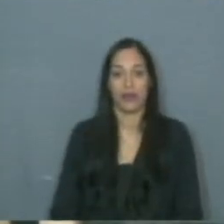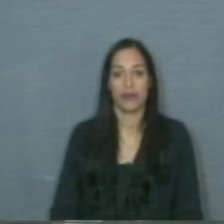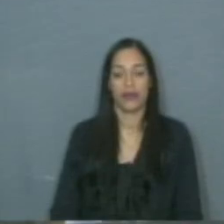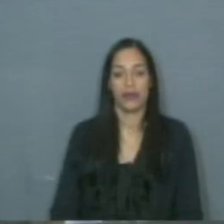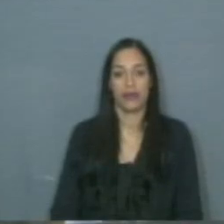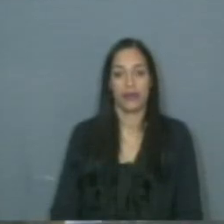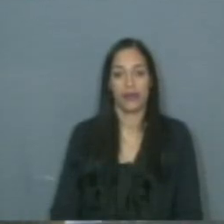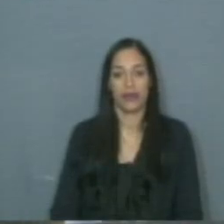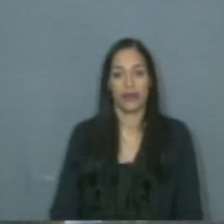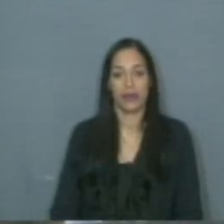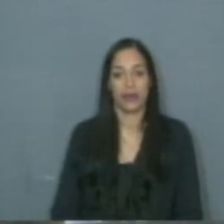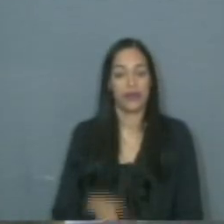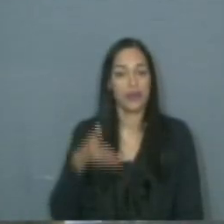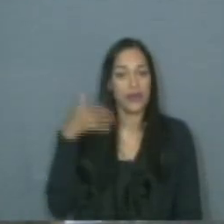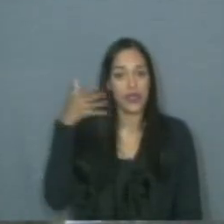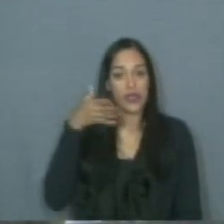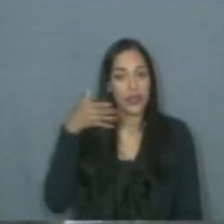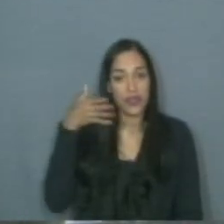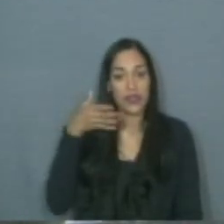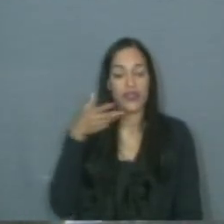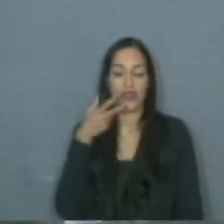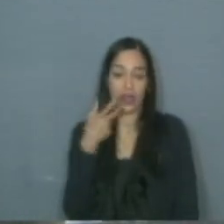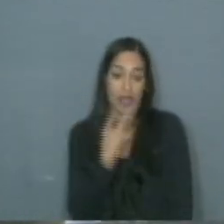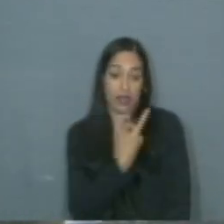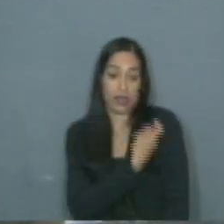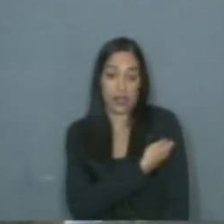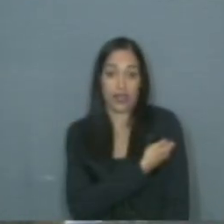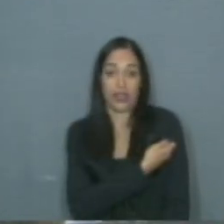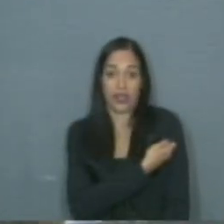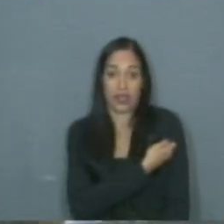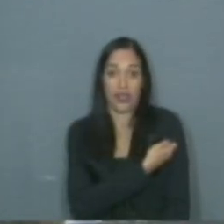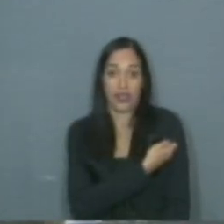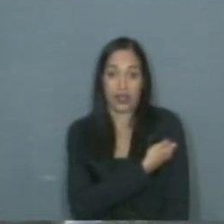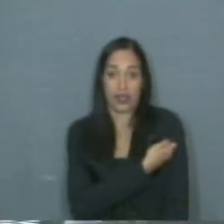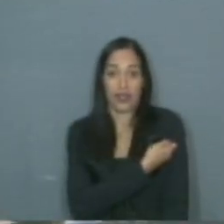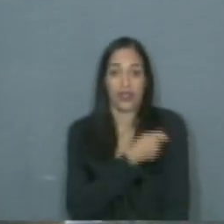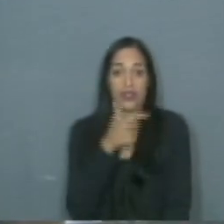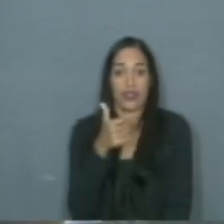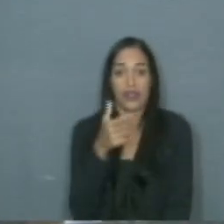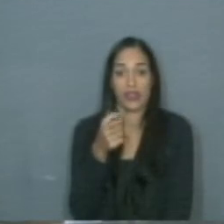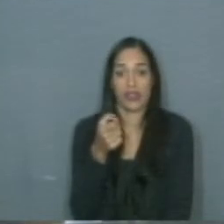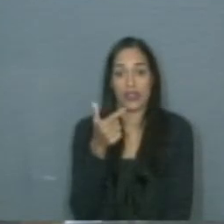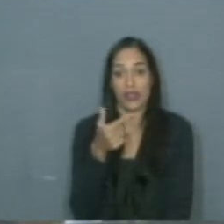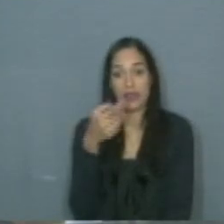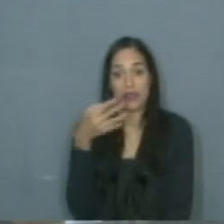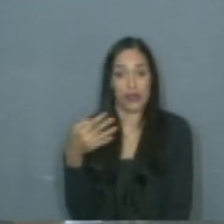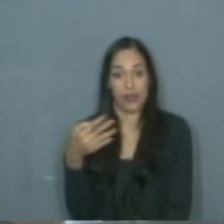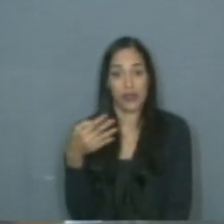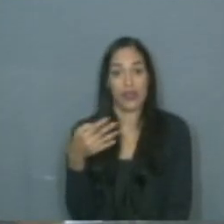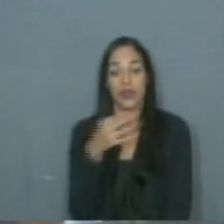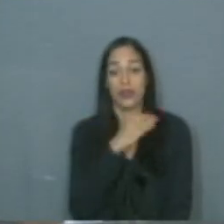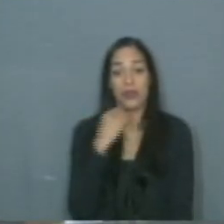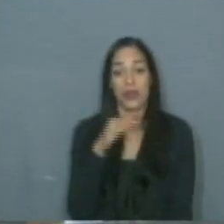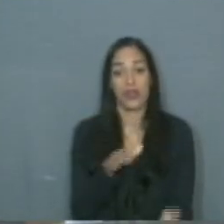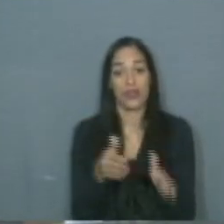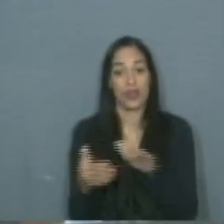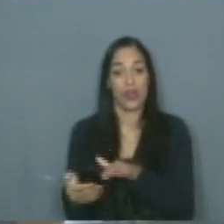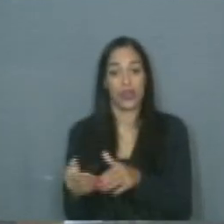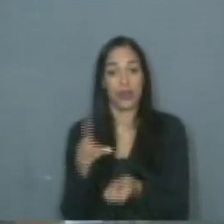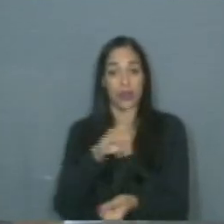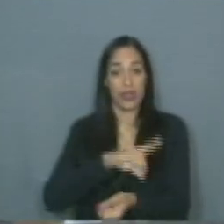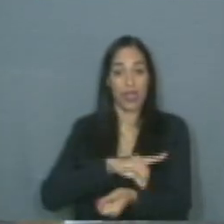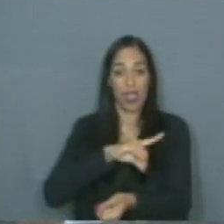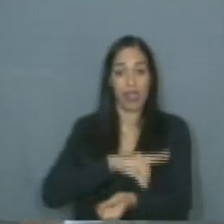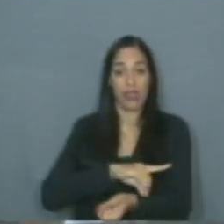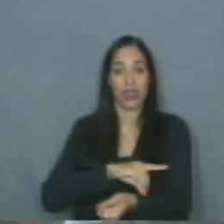bem colocado. Foi falado em vacina. Em 2024, teve mais morte de dengue